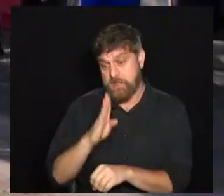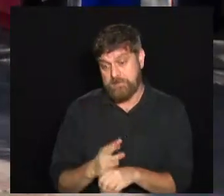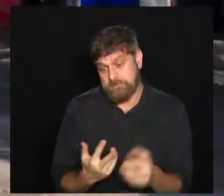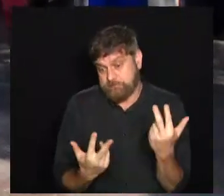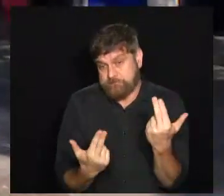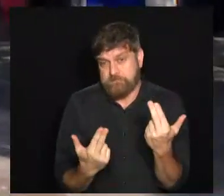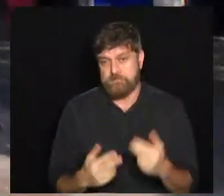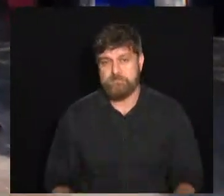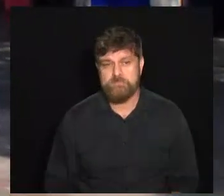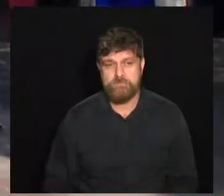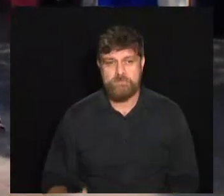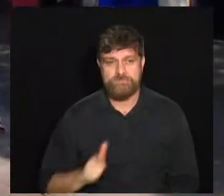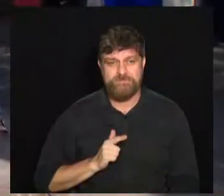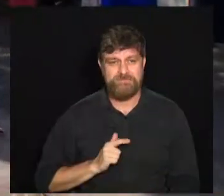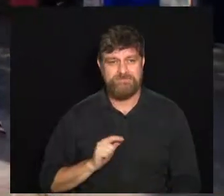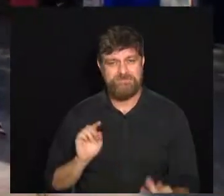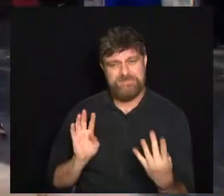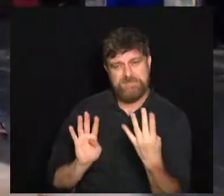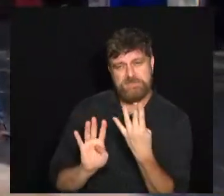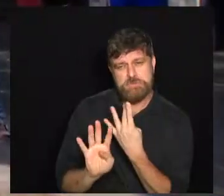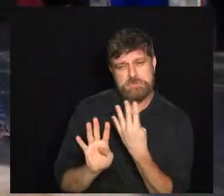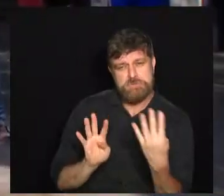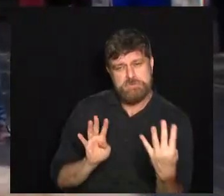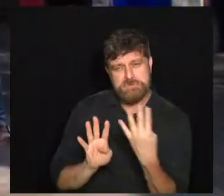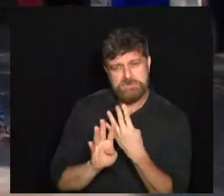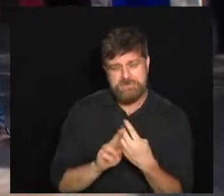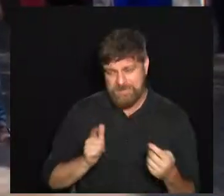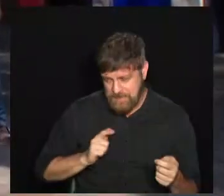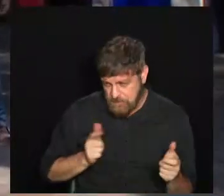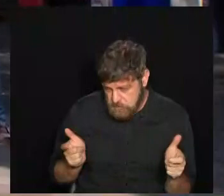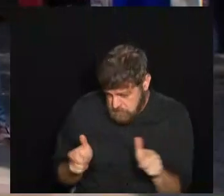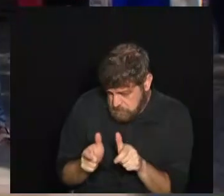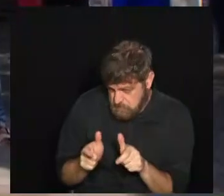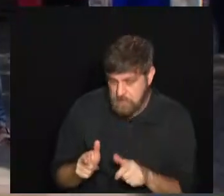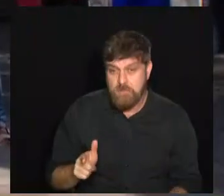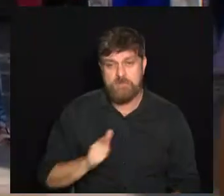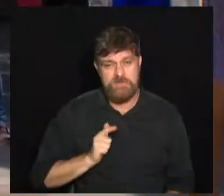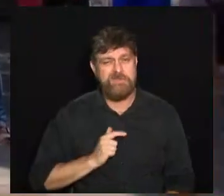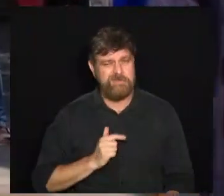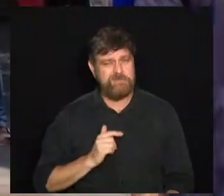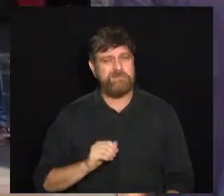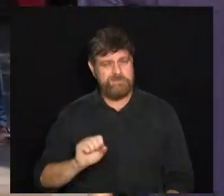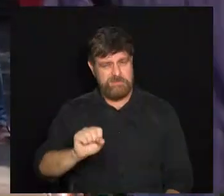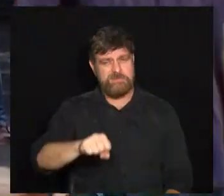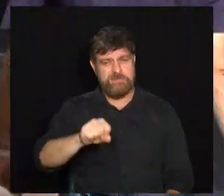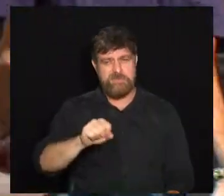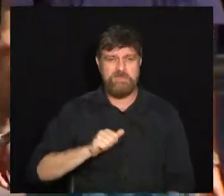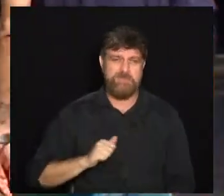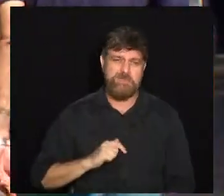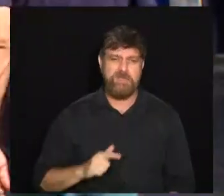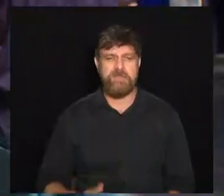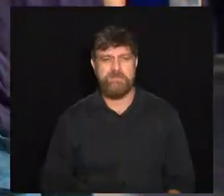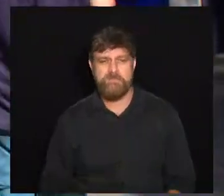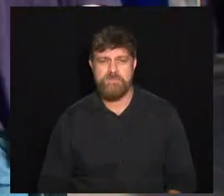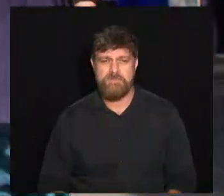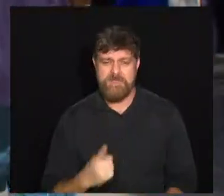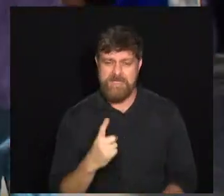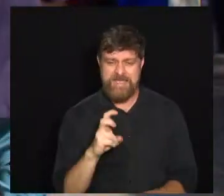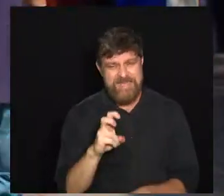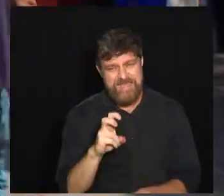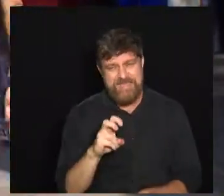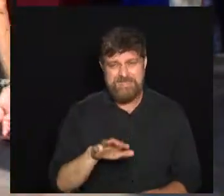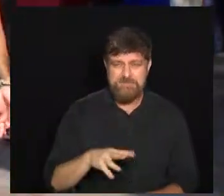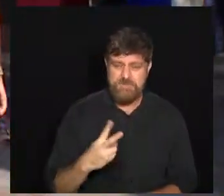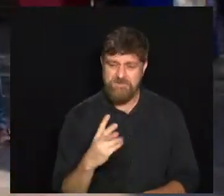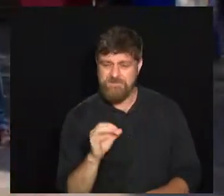uma redução na circulação das pessoas aqui no centro? Houve sim. Nós temos aí uma previsão que a gente deve ter entre 15% a 20%